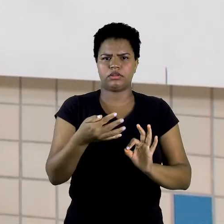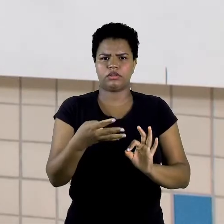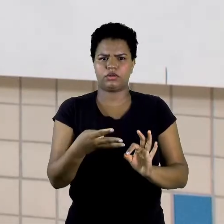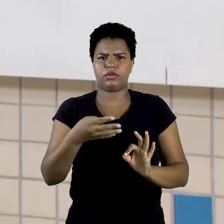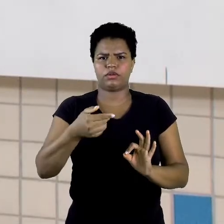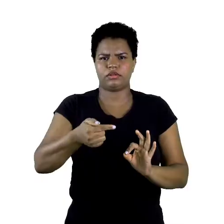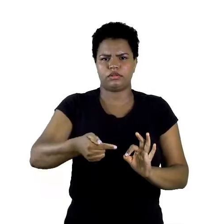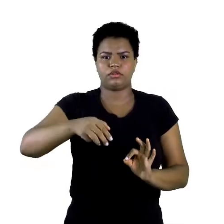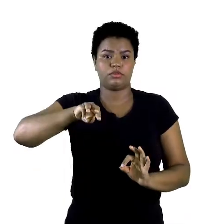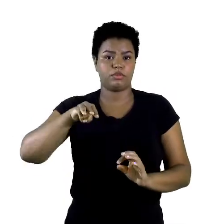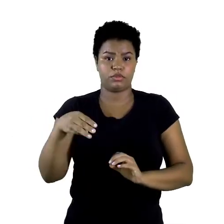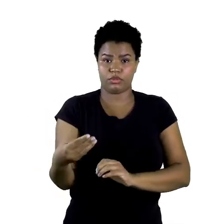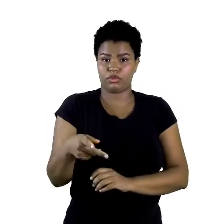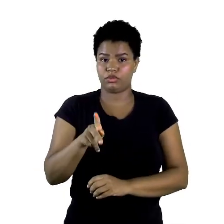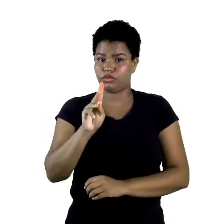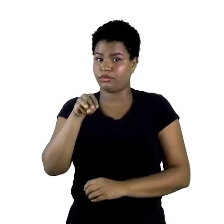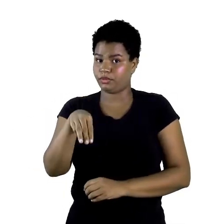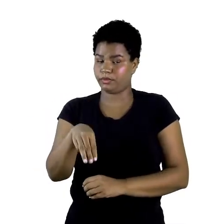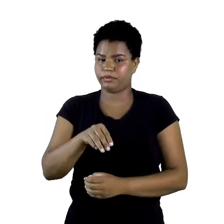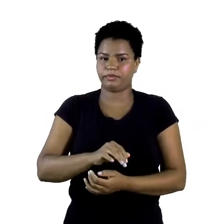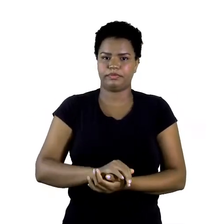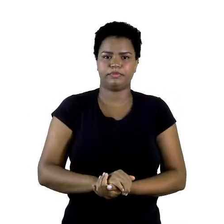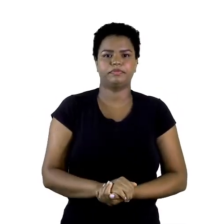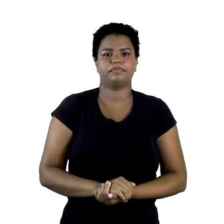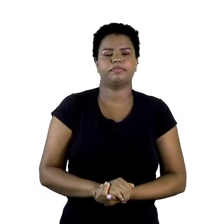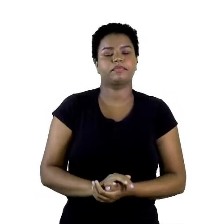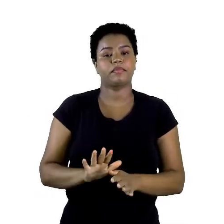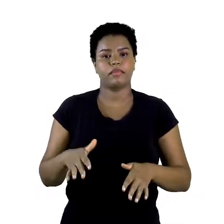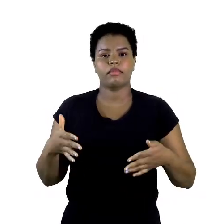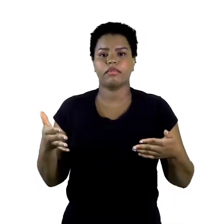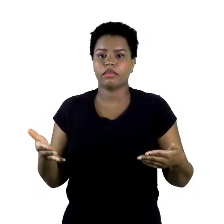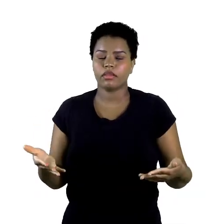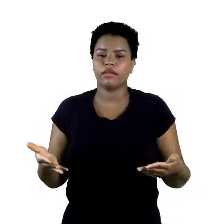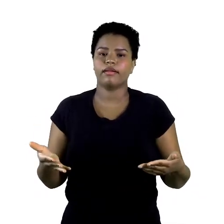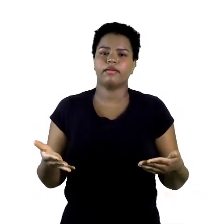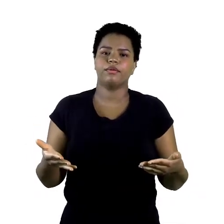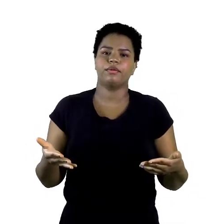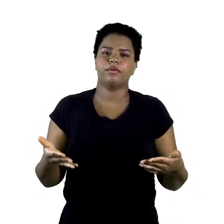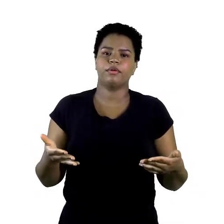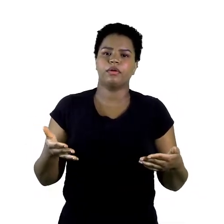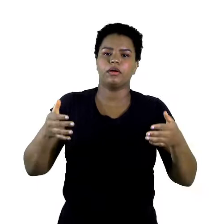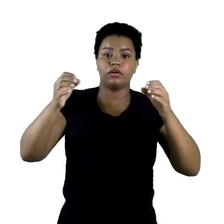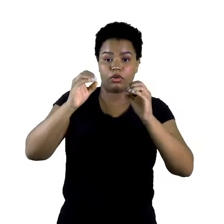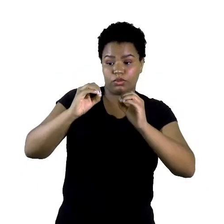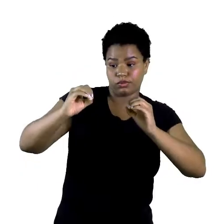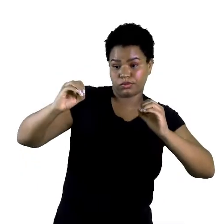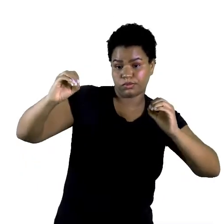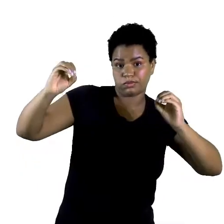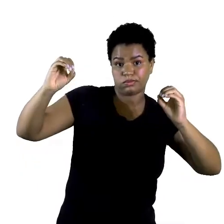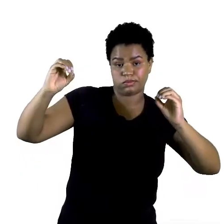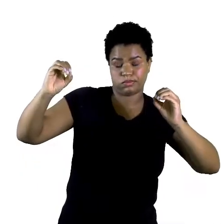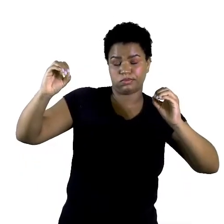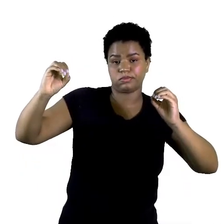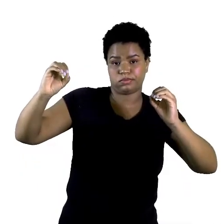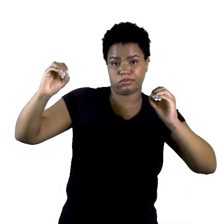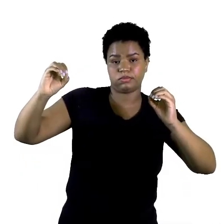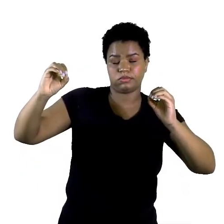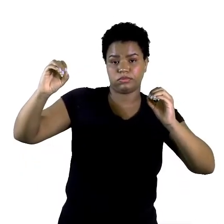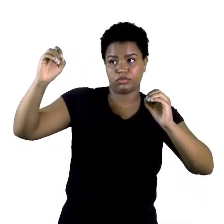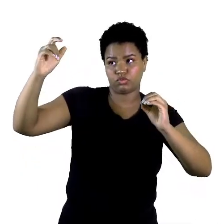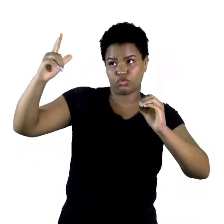de quilômetros. Sendo assim, quando ocorre o afastamento do planeta em relação ao